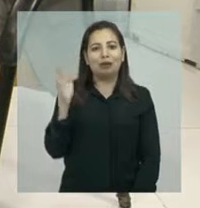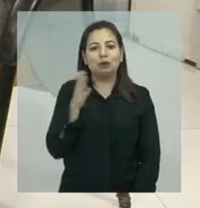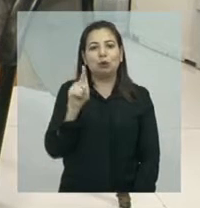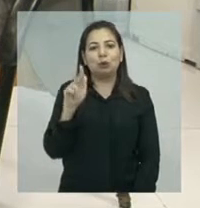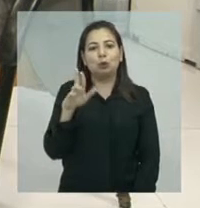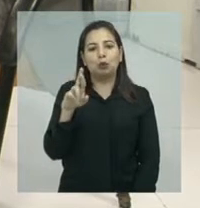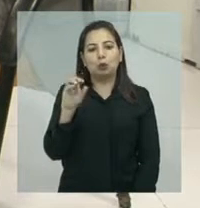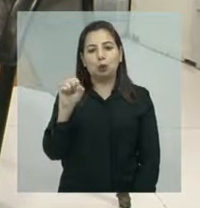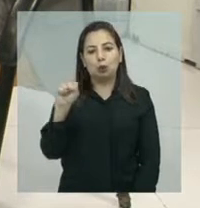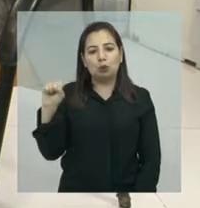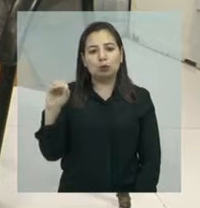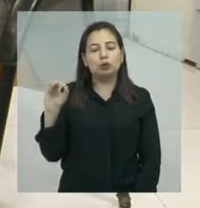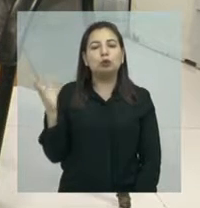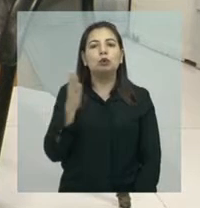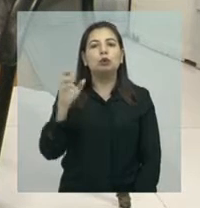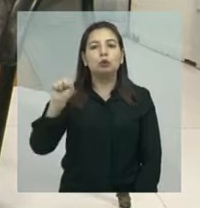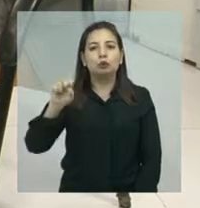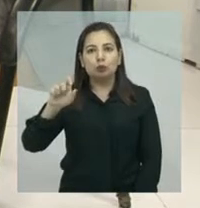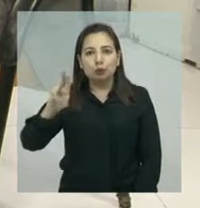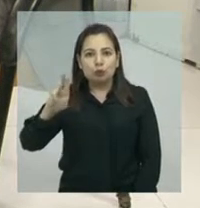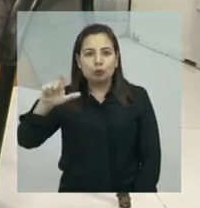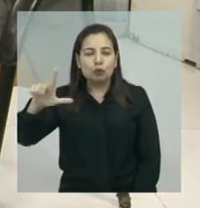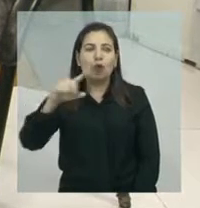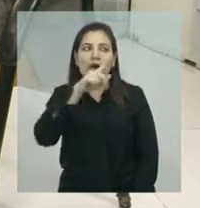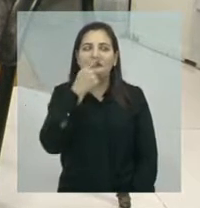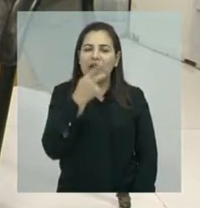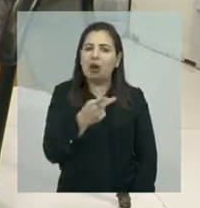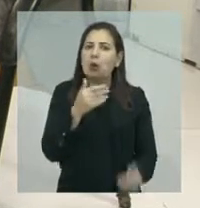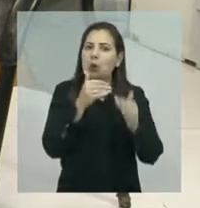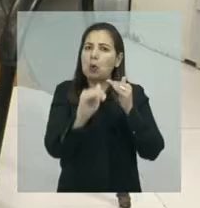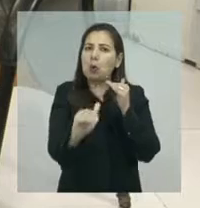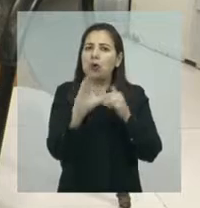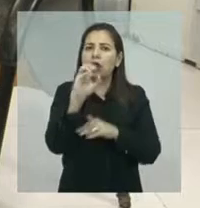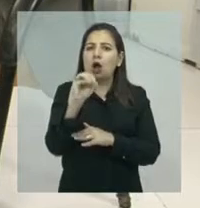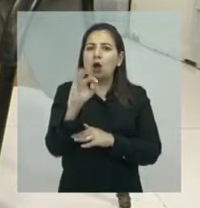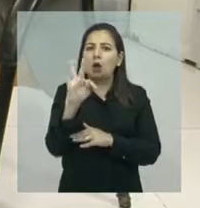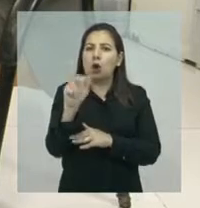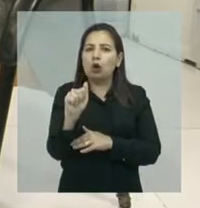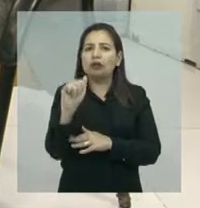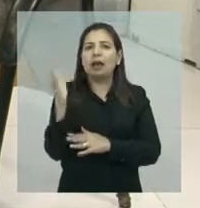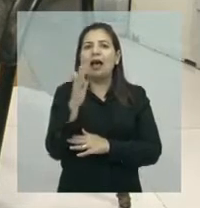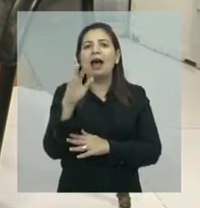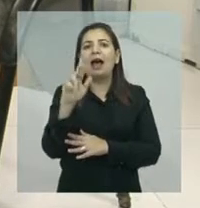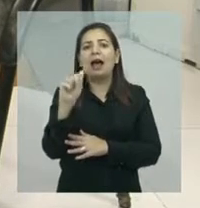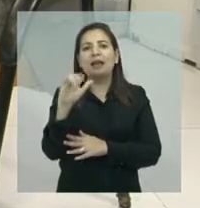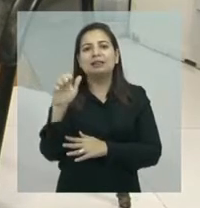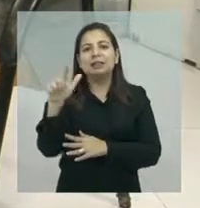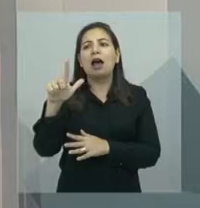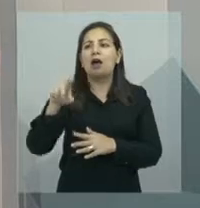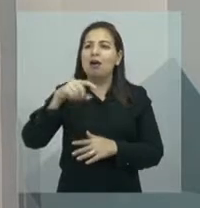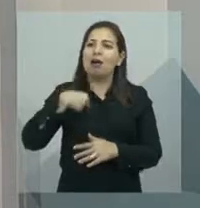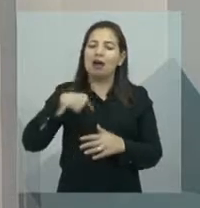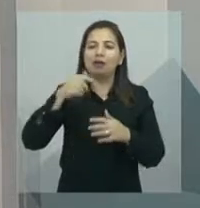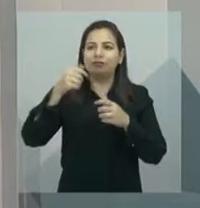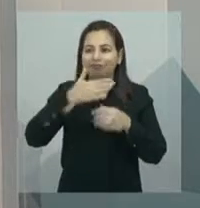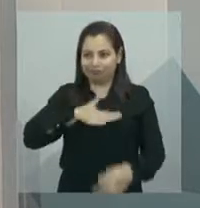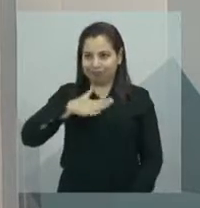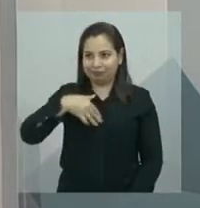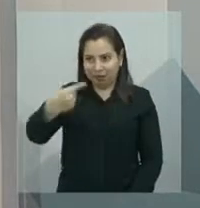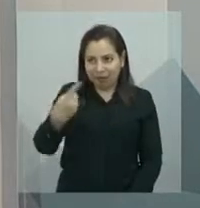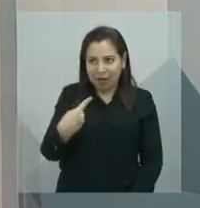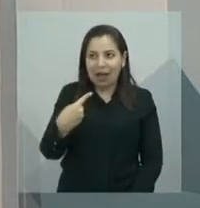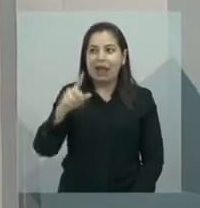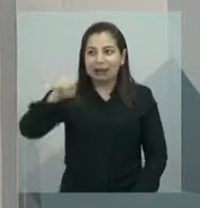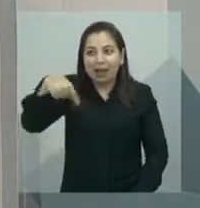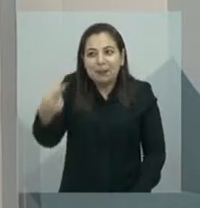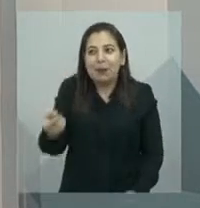as cotas raciais. Quer dizer, um fato absurdo, né? Mas agora nós vamos fazer um intervalo e na volta eu gostaria que você fizesse